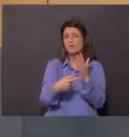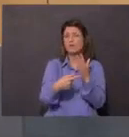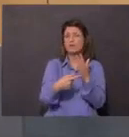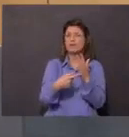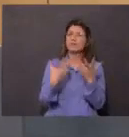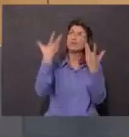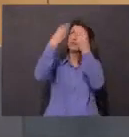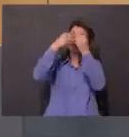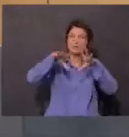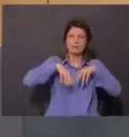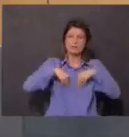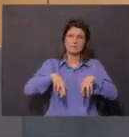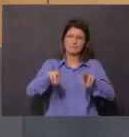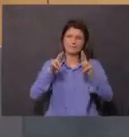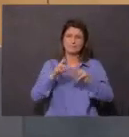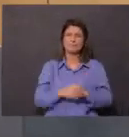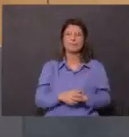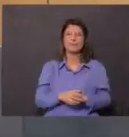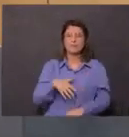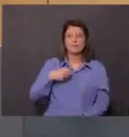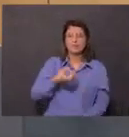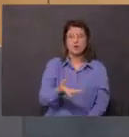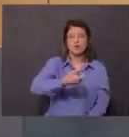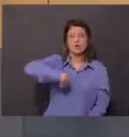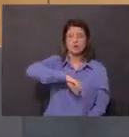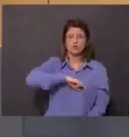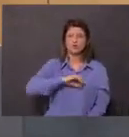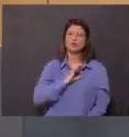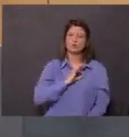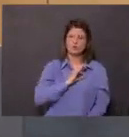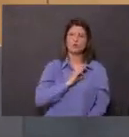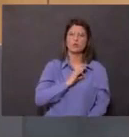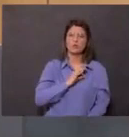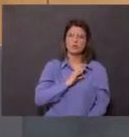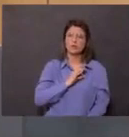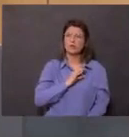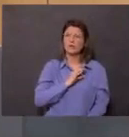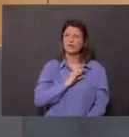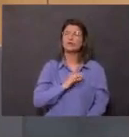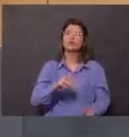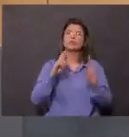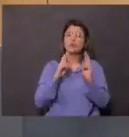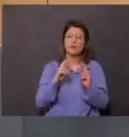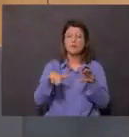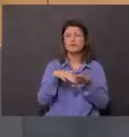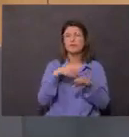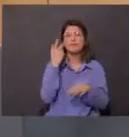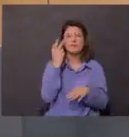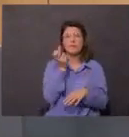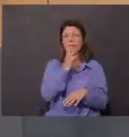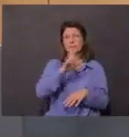presença. Tende misericórdia de nós, Senhor, e dai-nos a graça de participar na vida